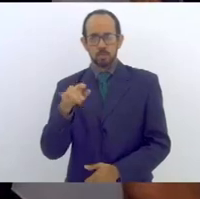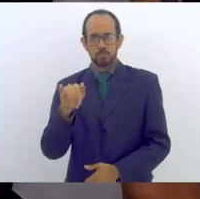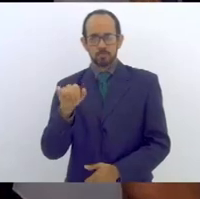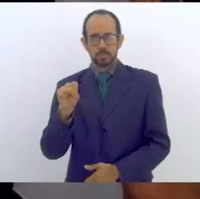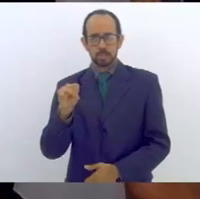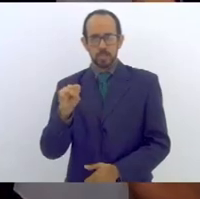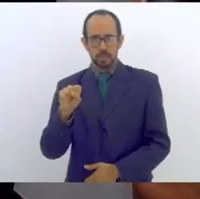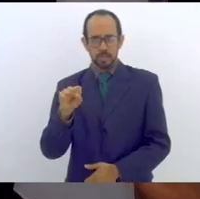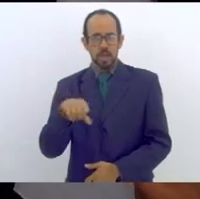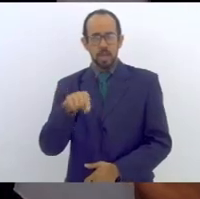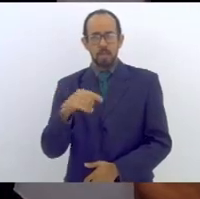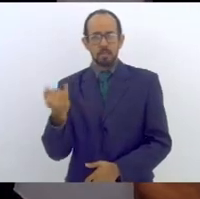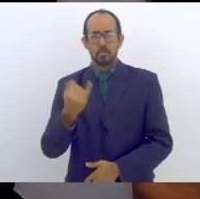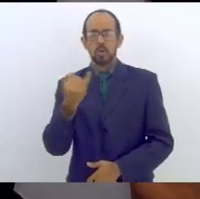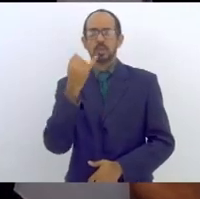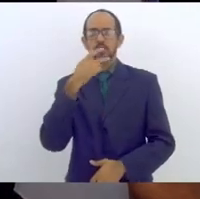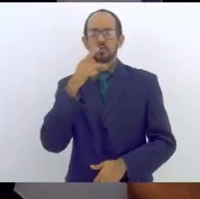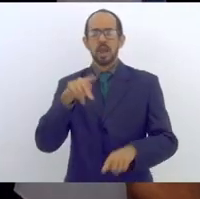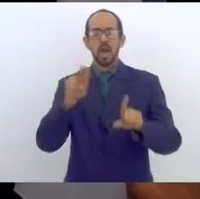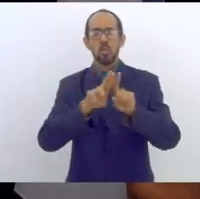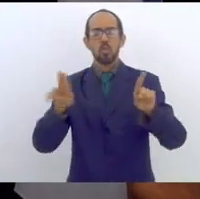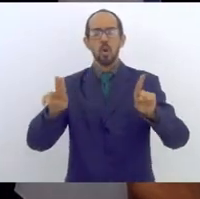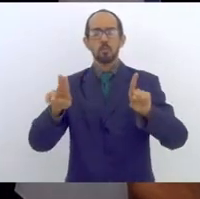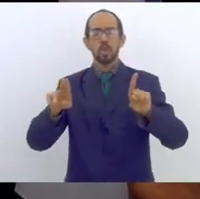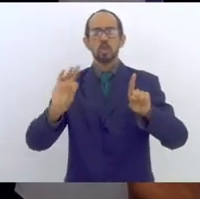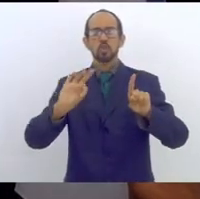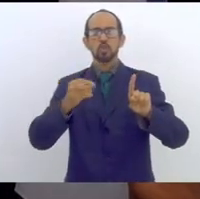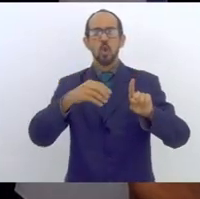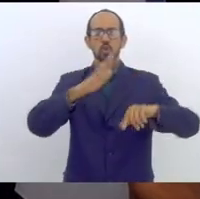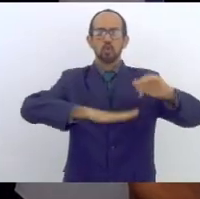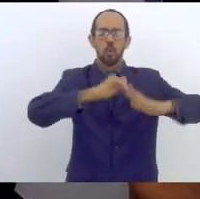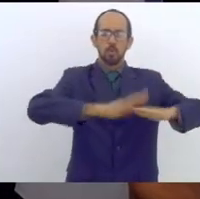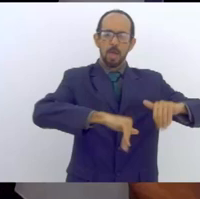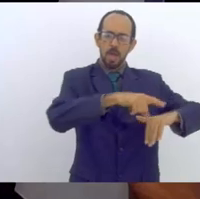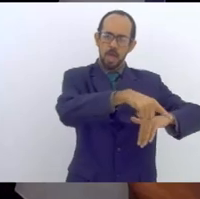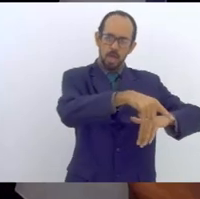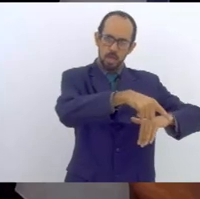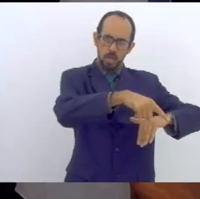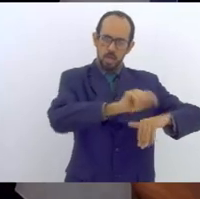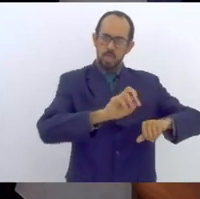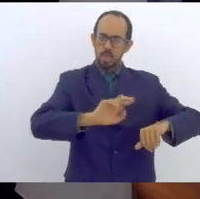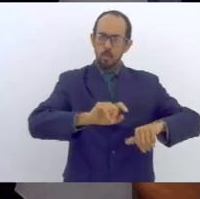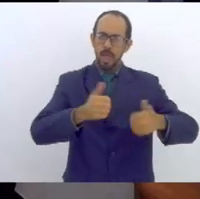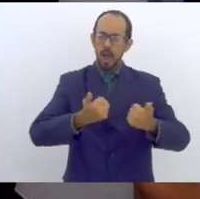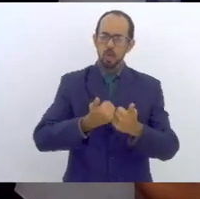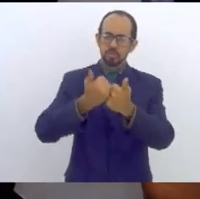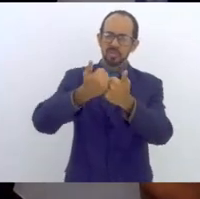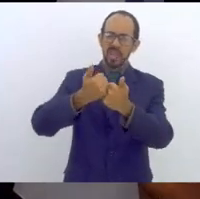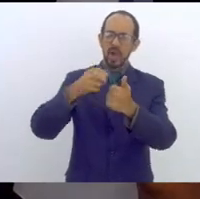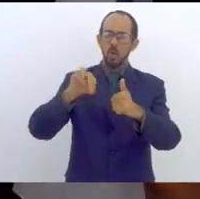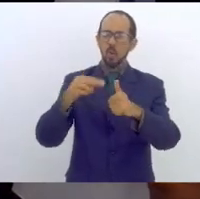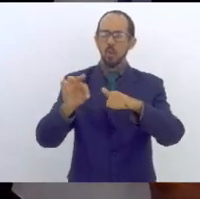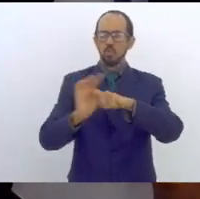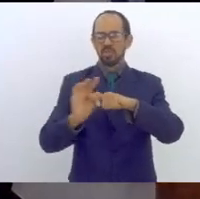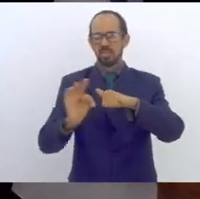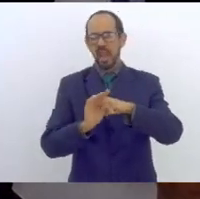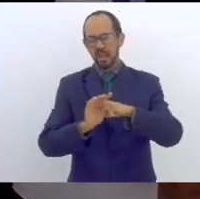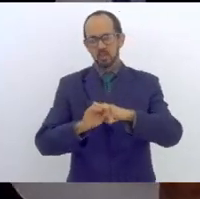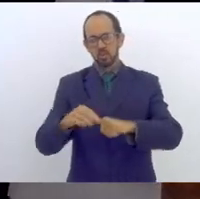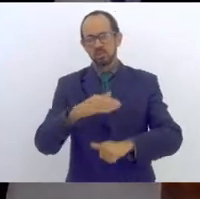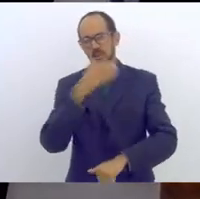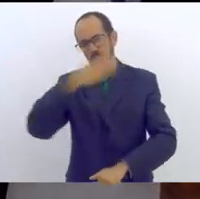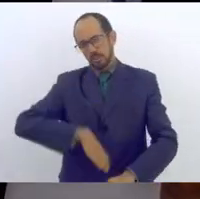nome completo da profissão porque não é técnico de necropsia não é auxiliar de necróps a gente não trabalha para uma